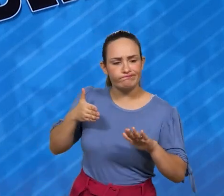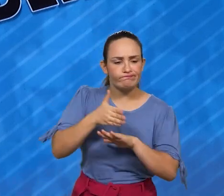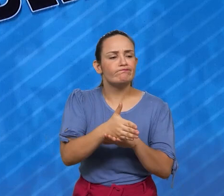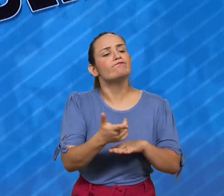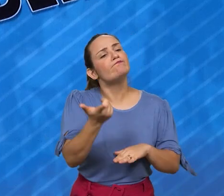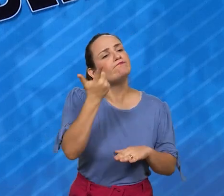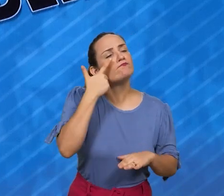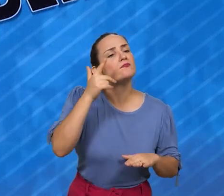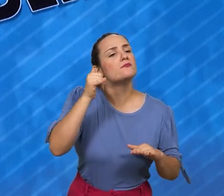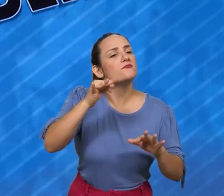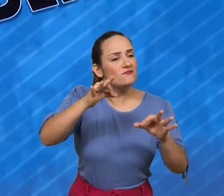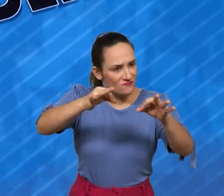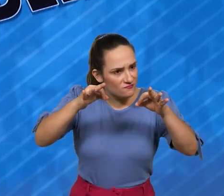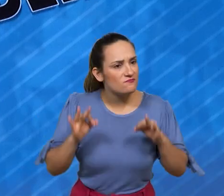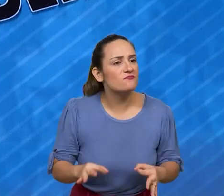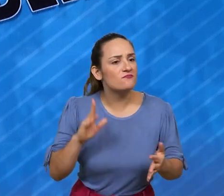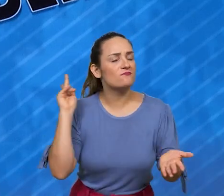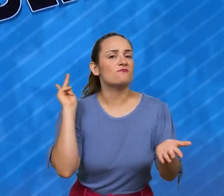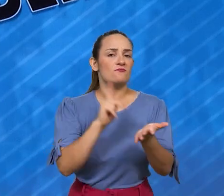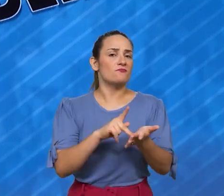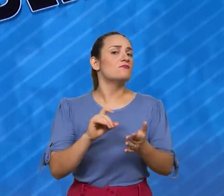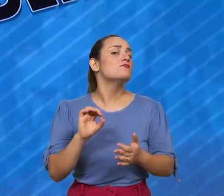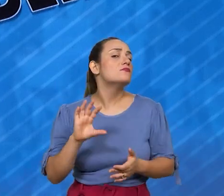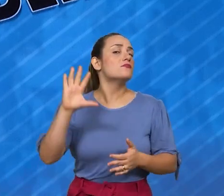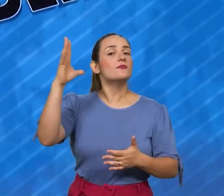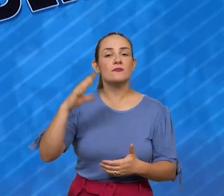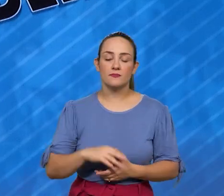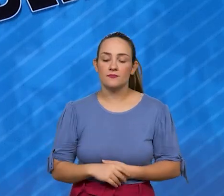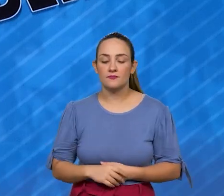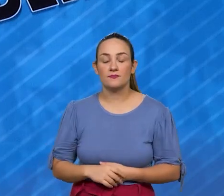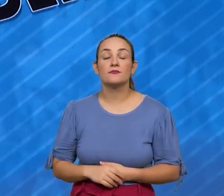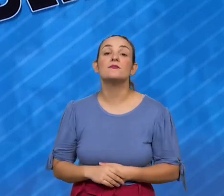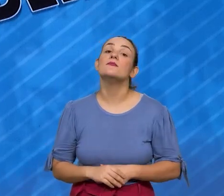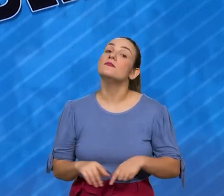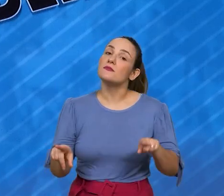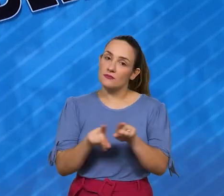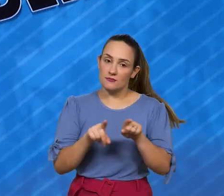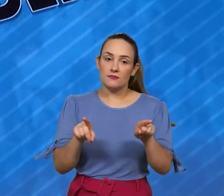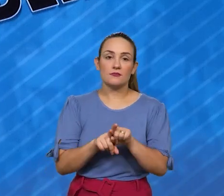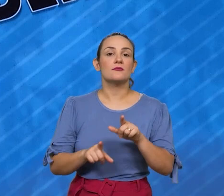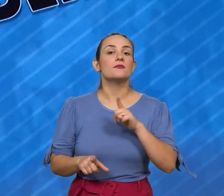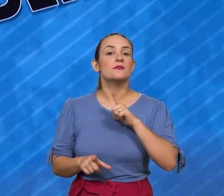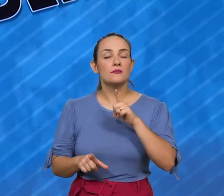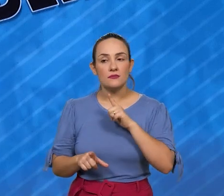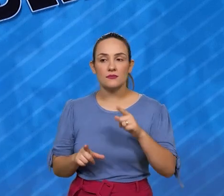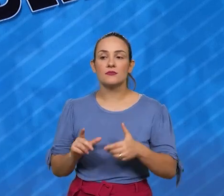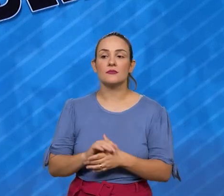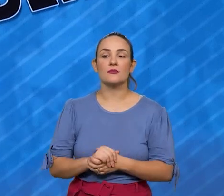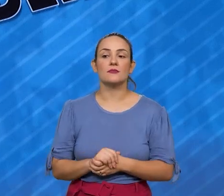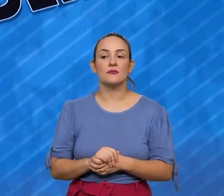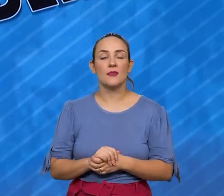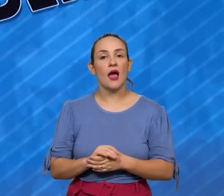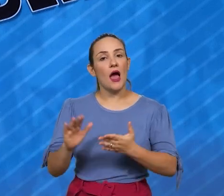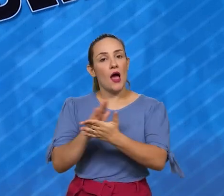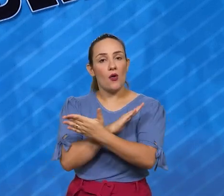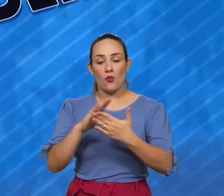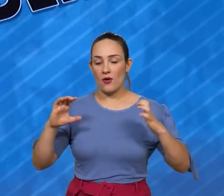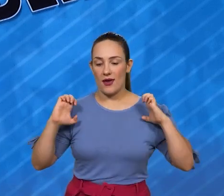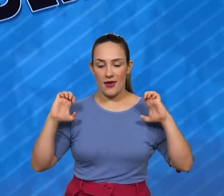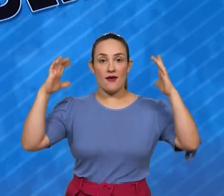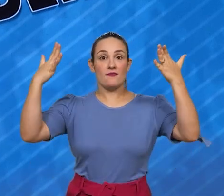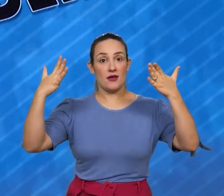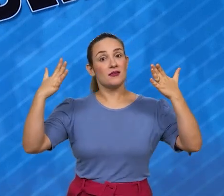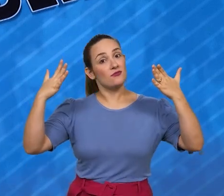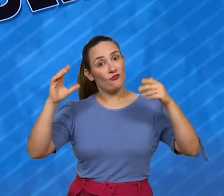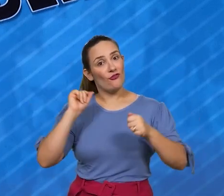denúncias e a gente faz a apuração, verifica o que está acontecendo. E temos também buscado